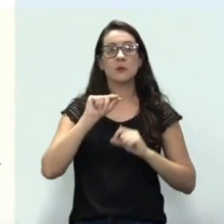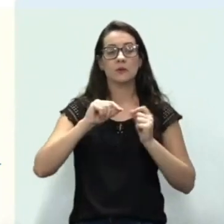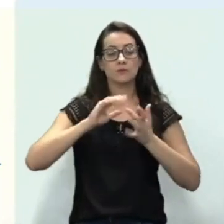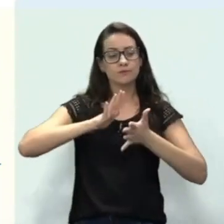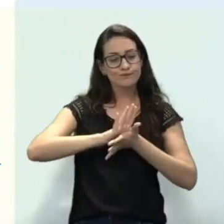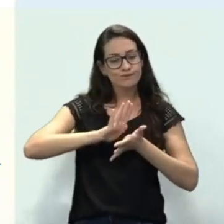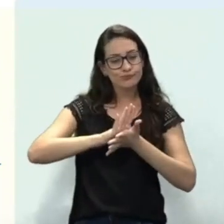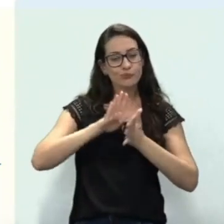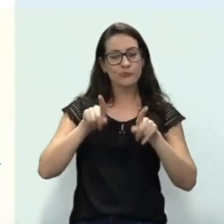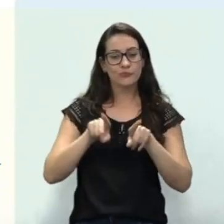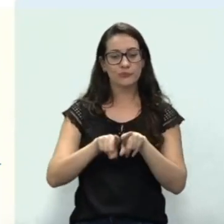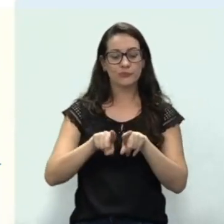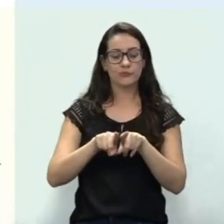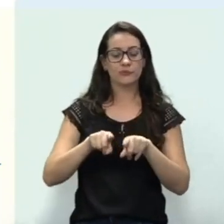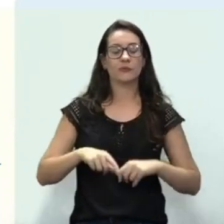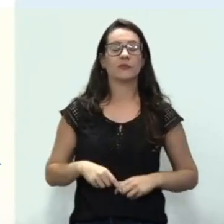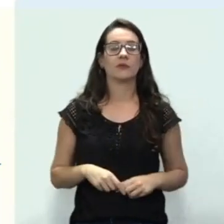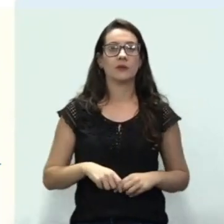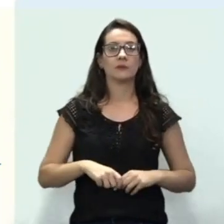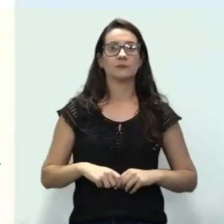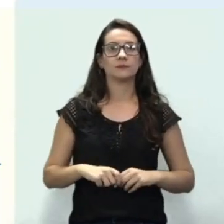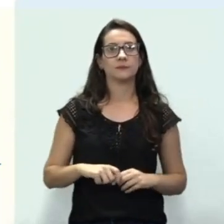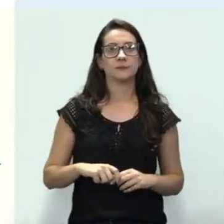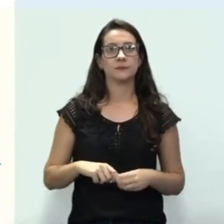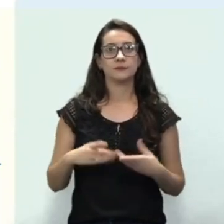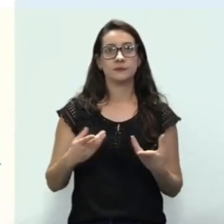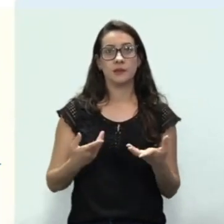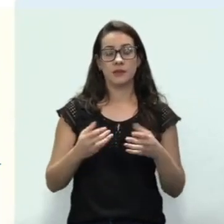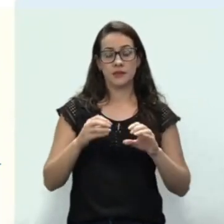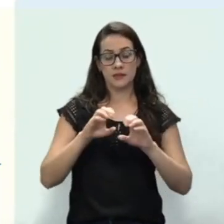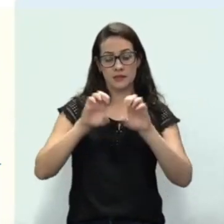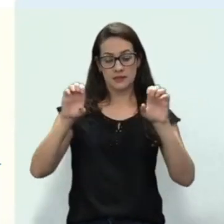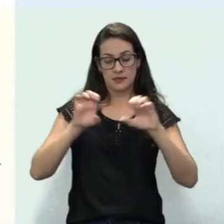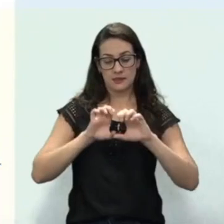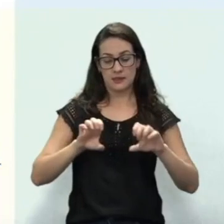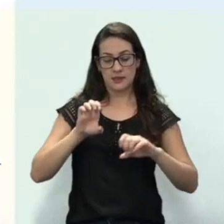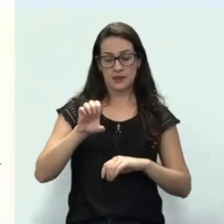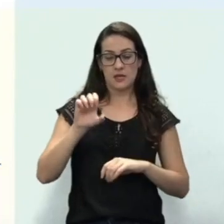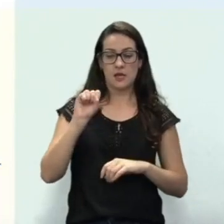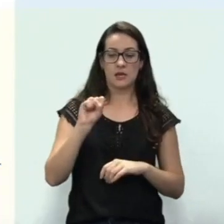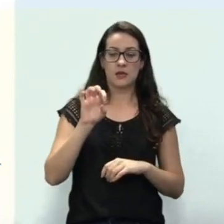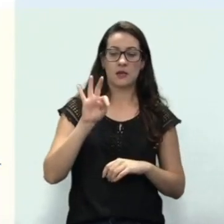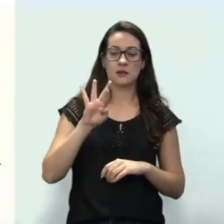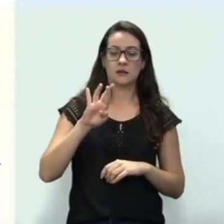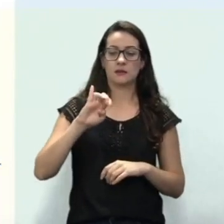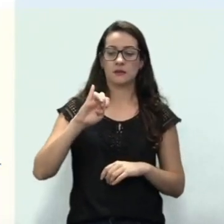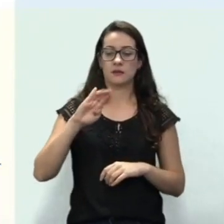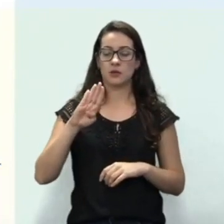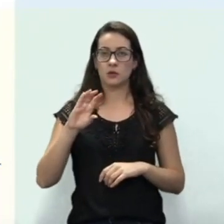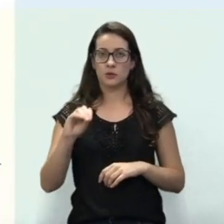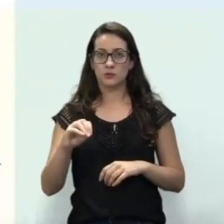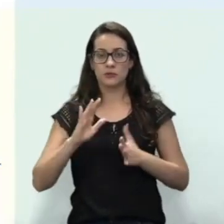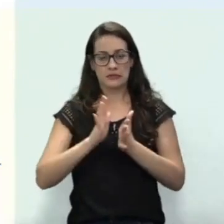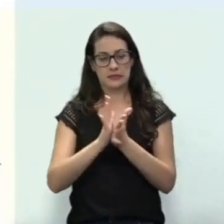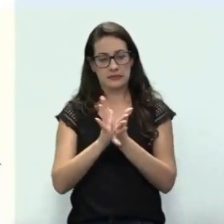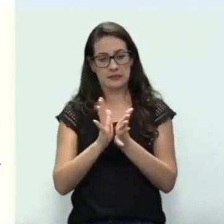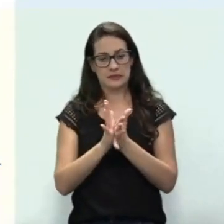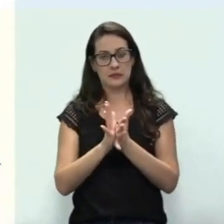comprimido. Já na parte dos estribos, ela está tracionada. E na